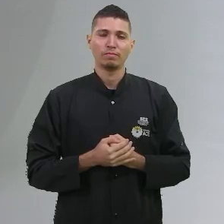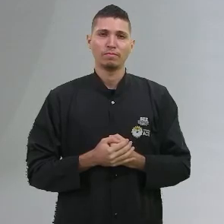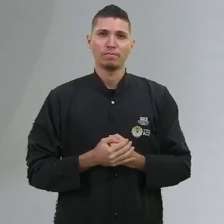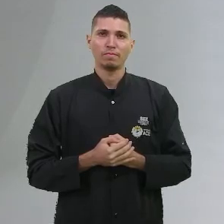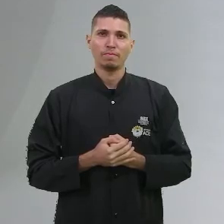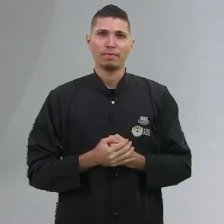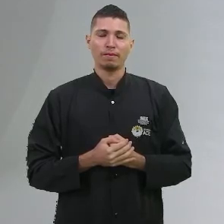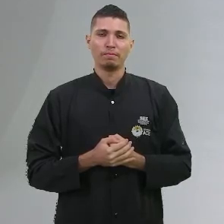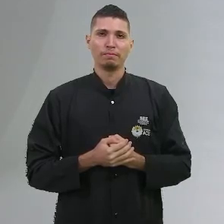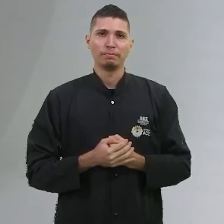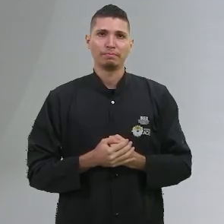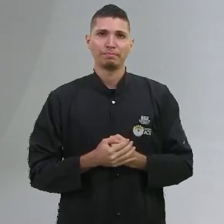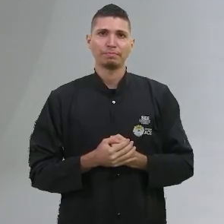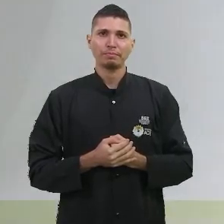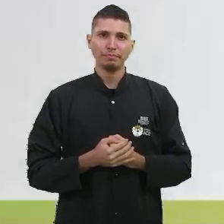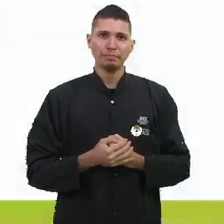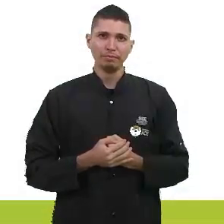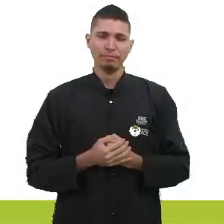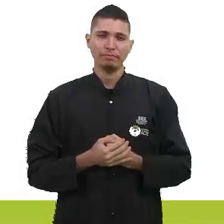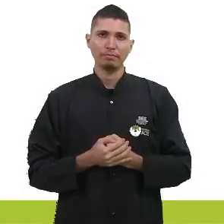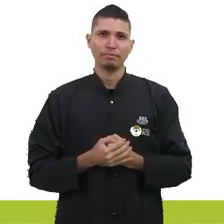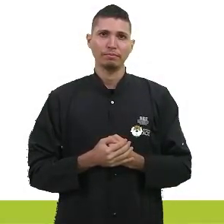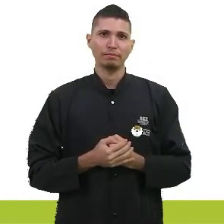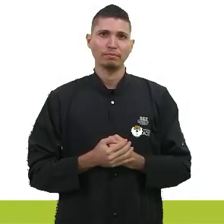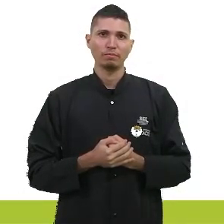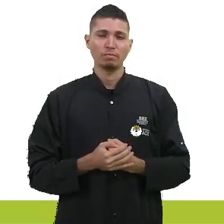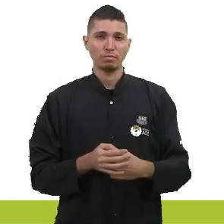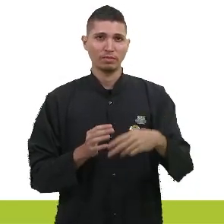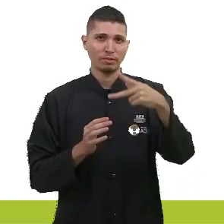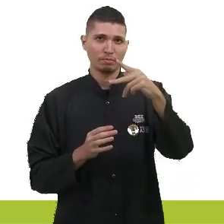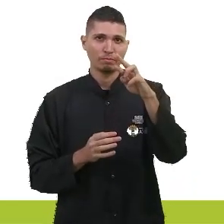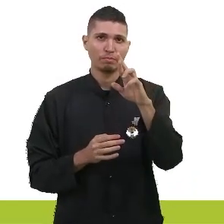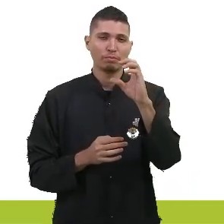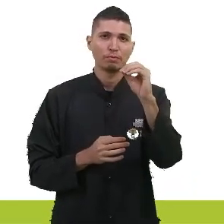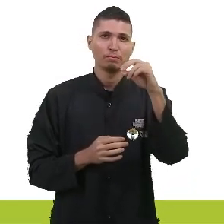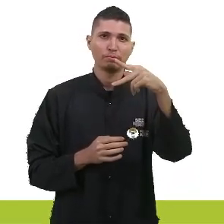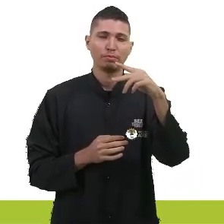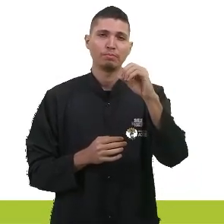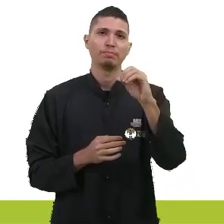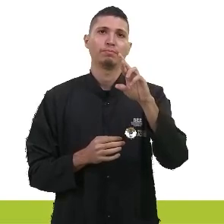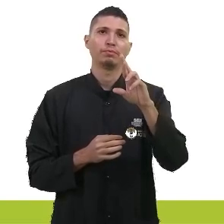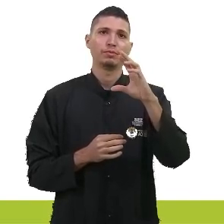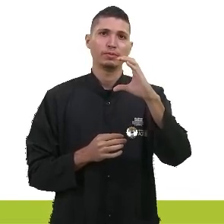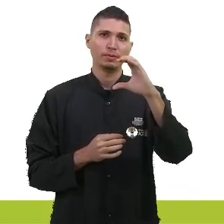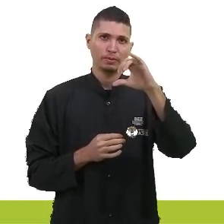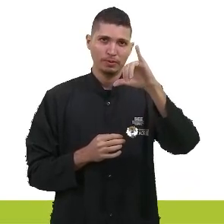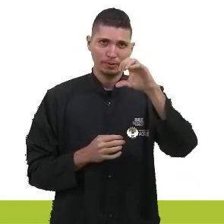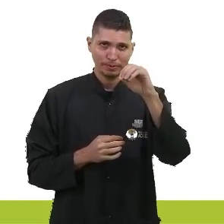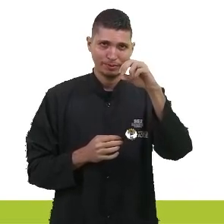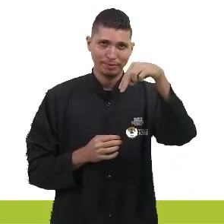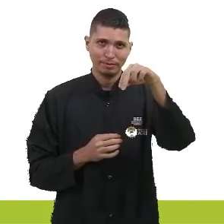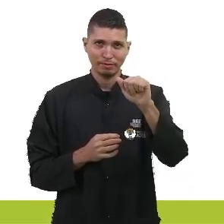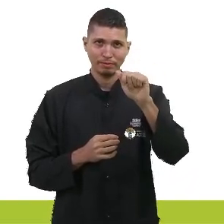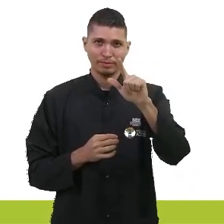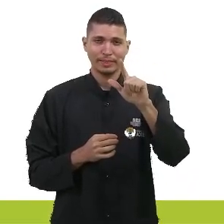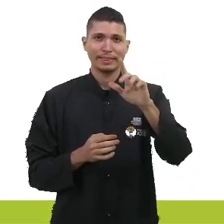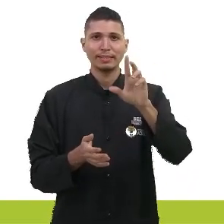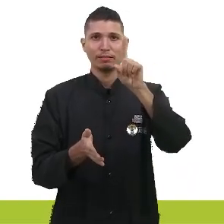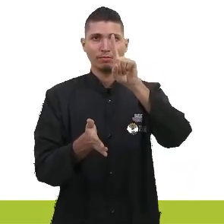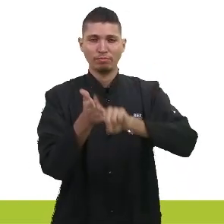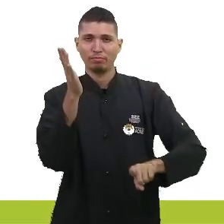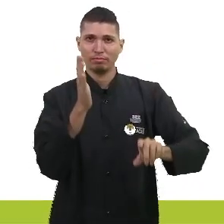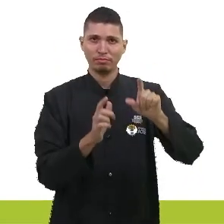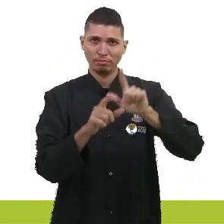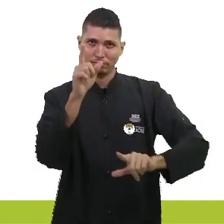sair desse estado de movimento. Tá ok? Então ela é proporcional. Então essa letra A a gente já pode descartar, né? Por quê?